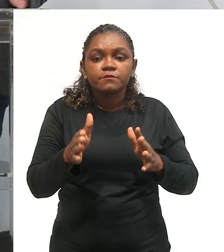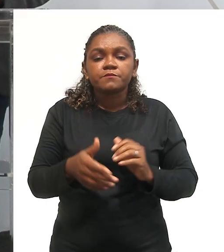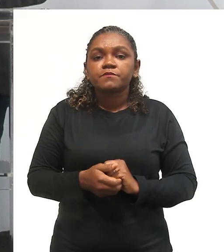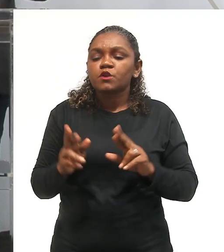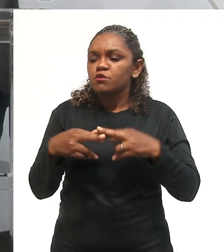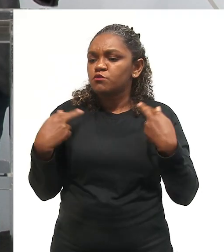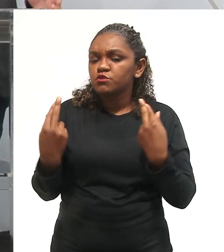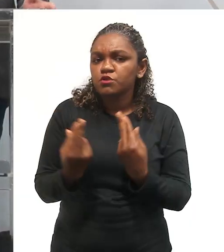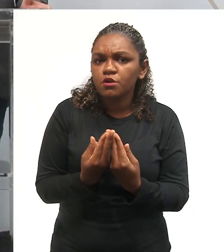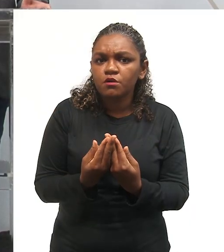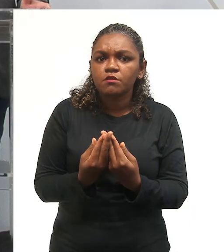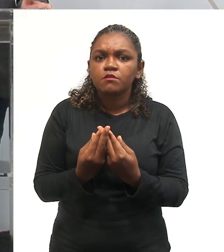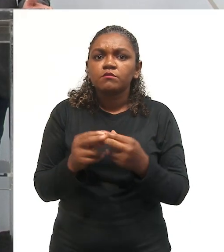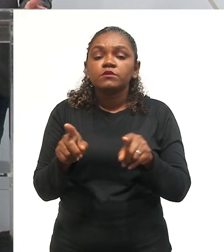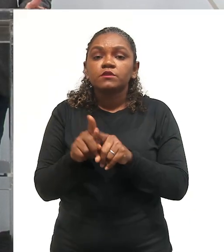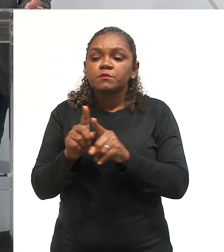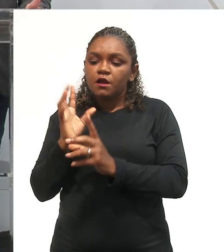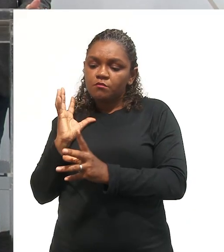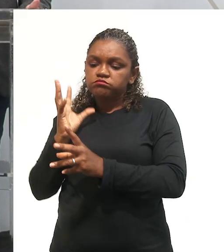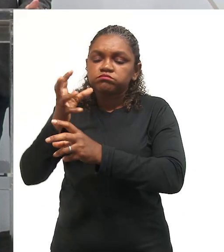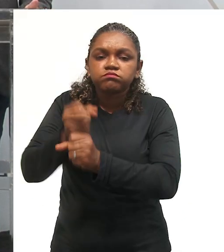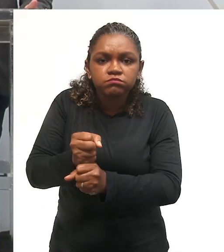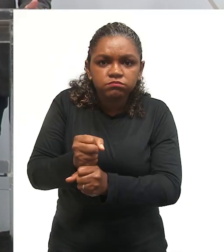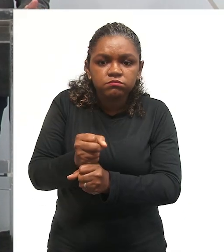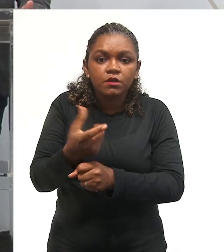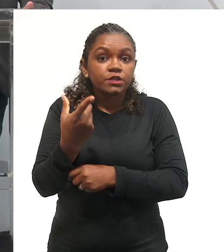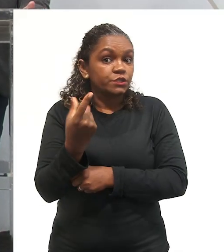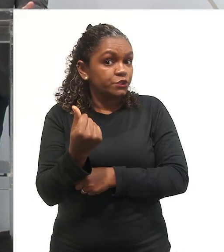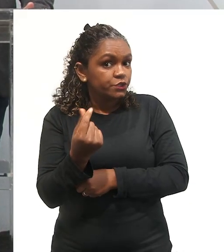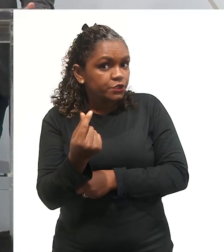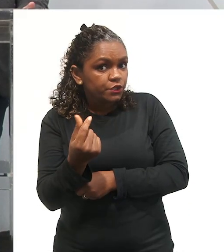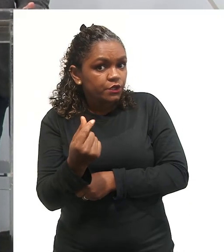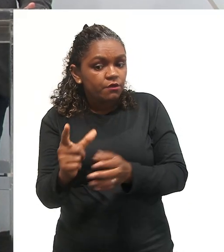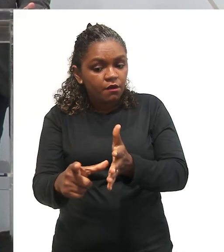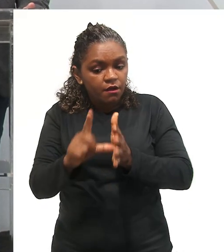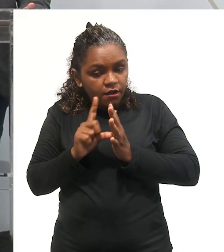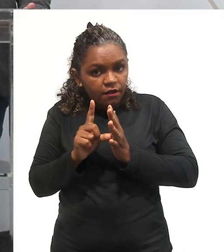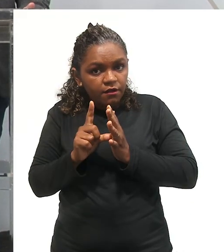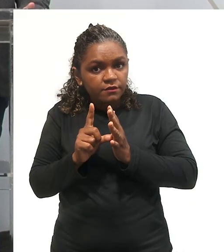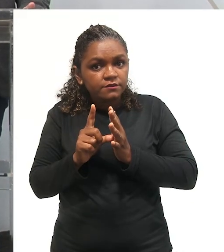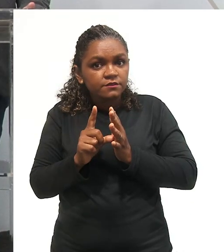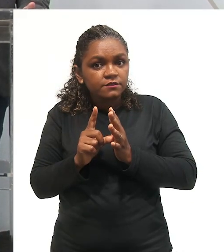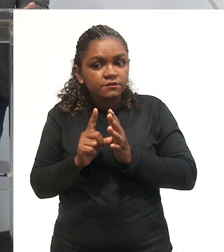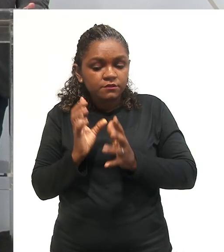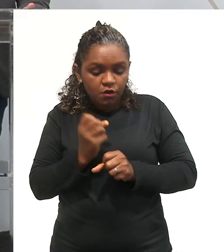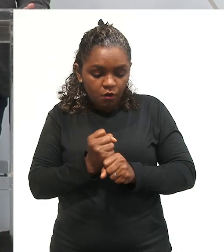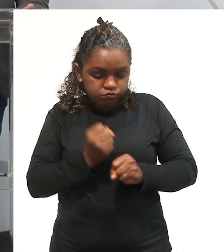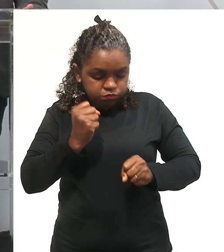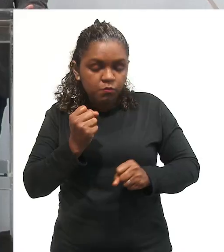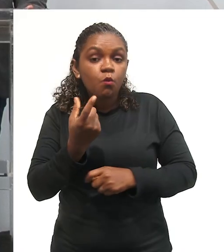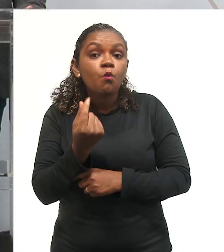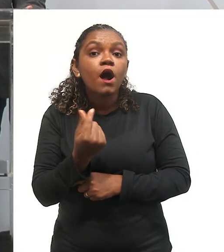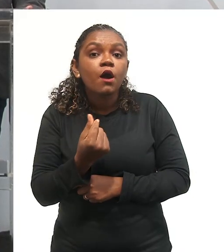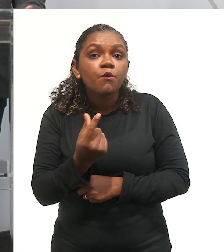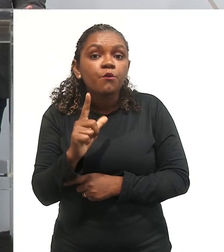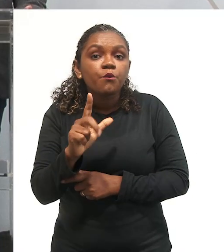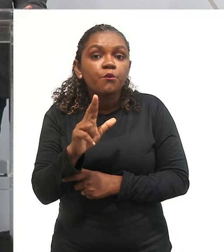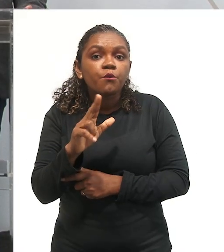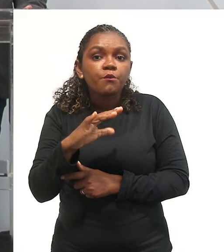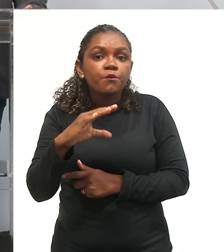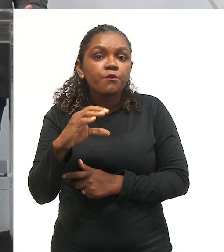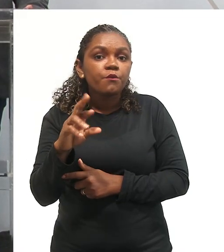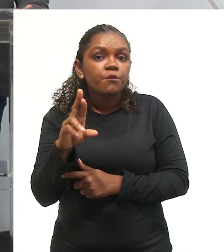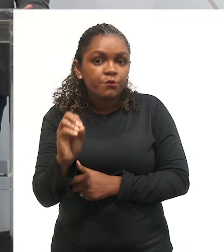empresa, né? Todo o capital, ele primeiro, antes de ser dissolvido entre os sócios, todo o lucro resultante da